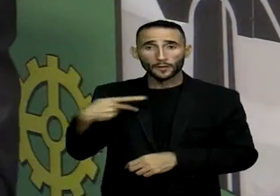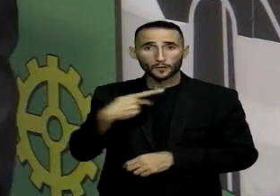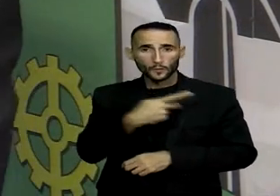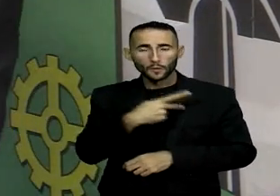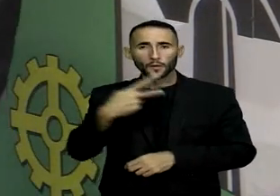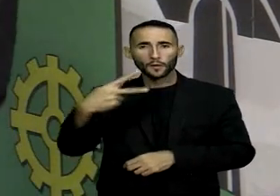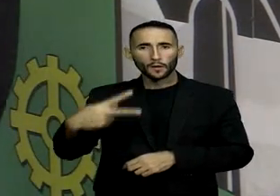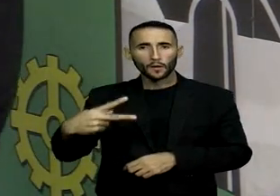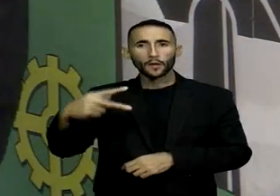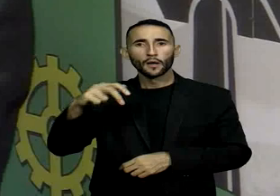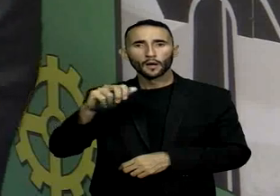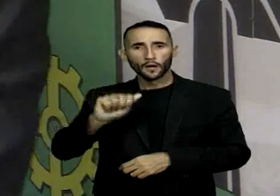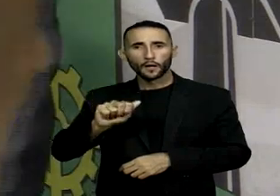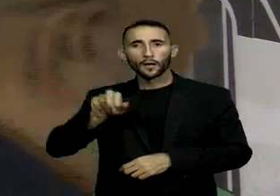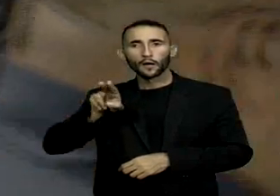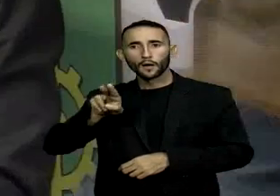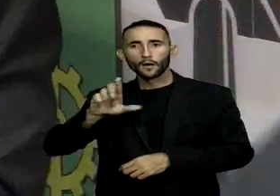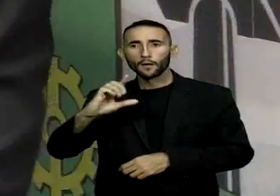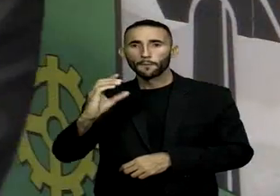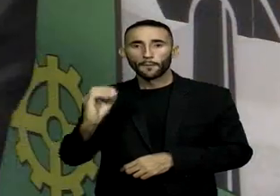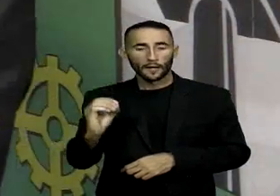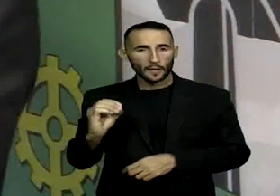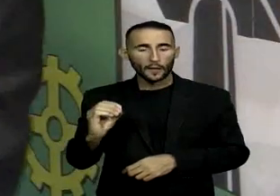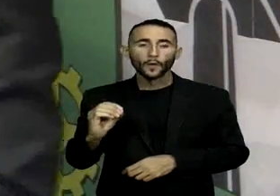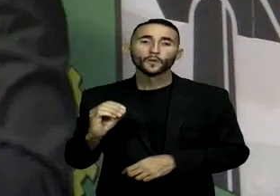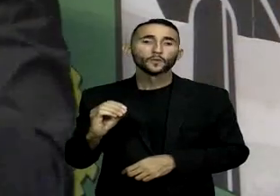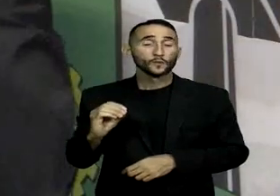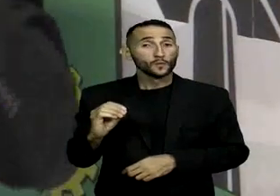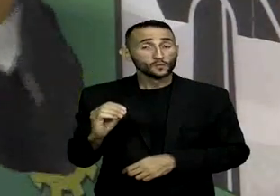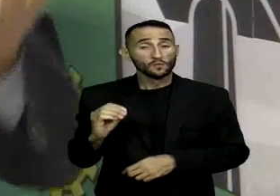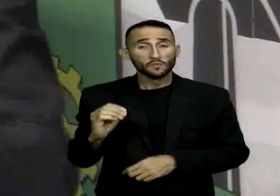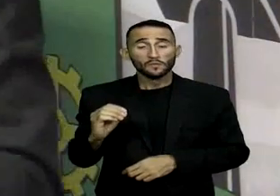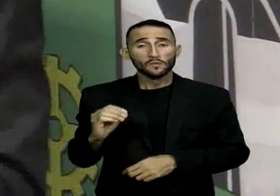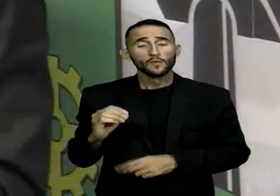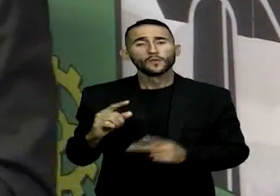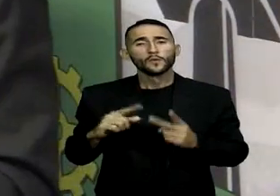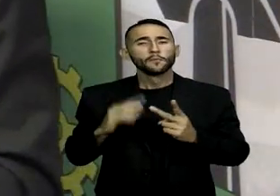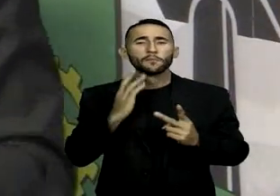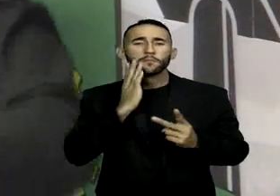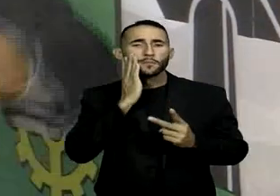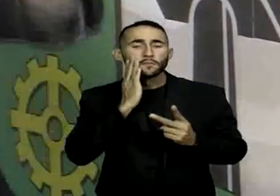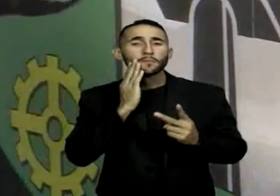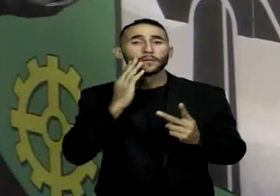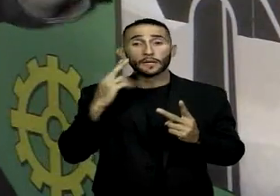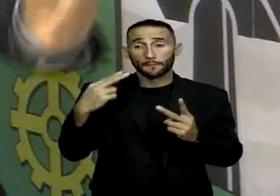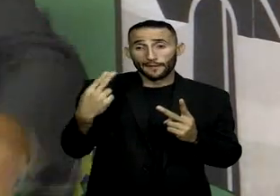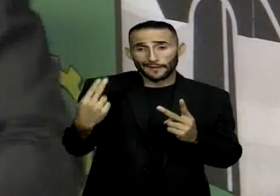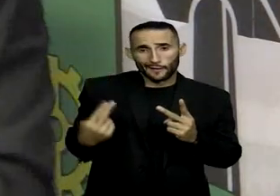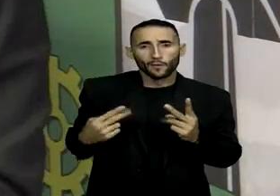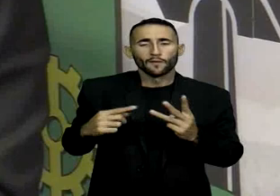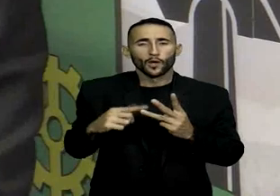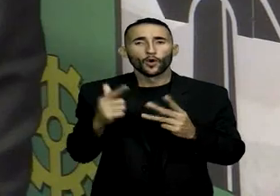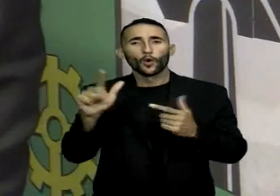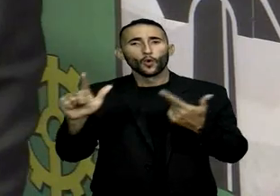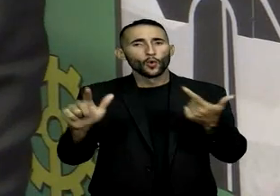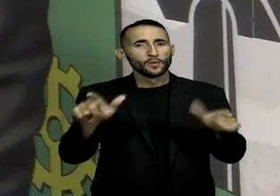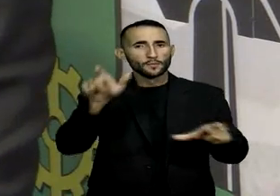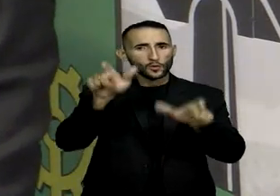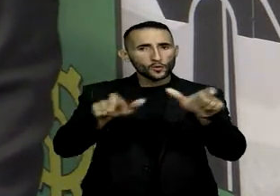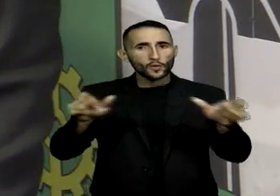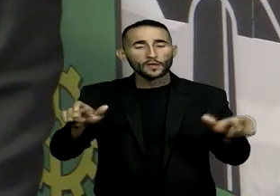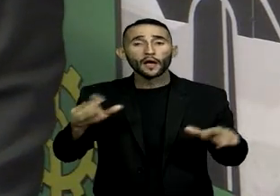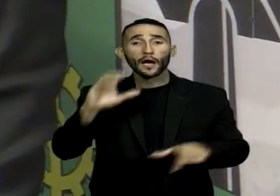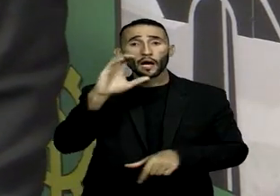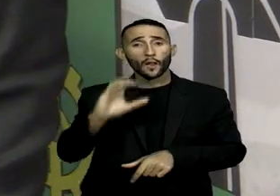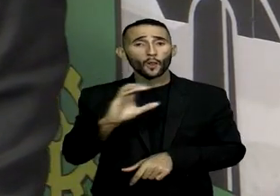também. Jamais. A Ana Paula Rossi também, que é cristã e... Tem muitas pessoas católicas, e está aqui também. O Pelé também. Que